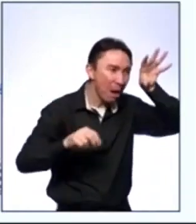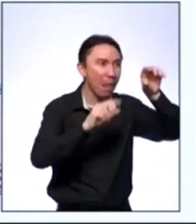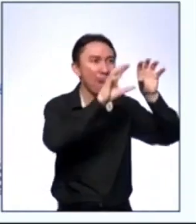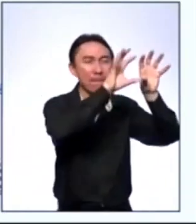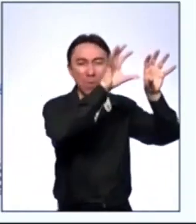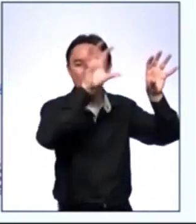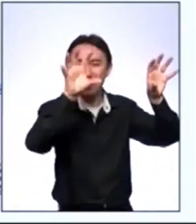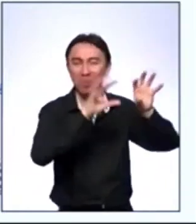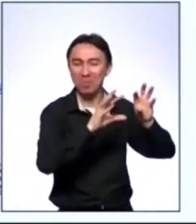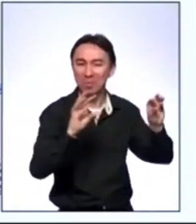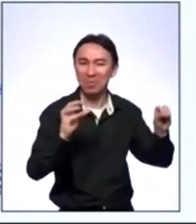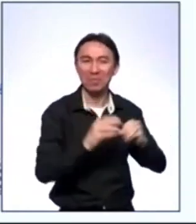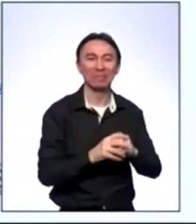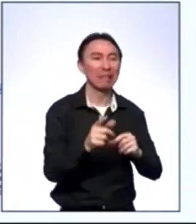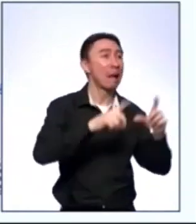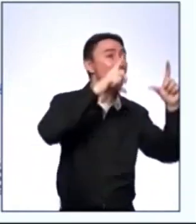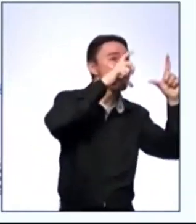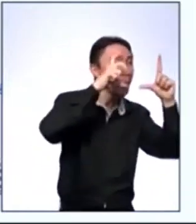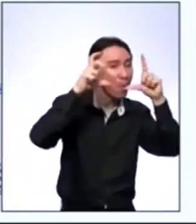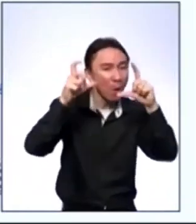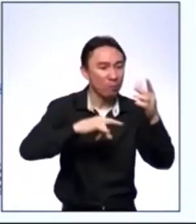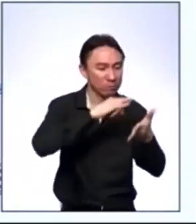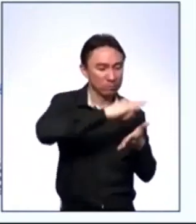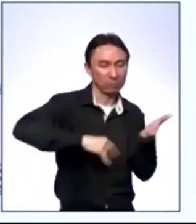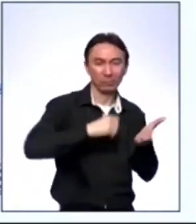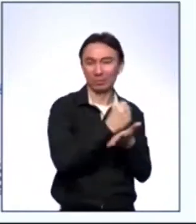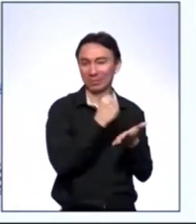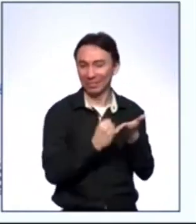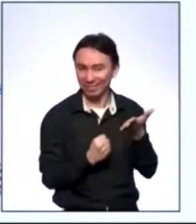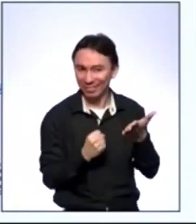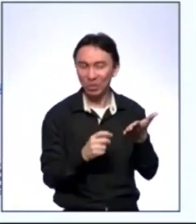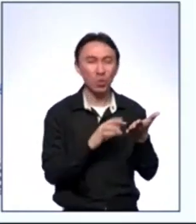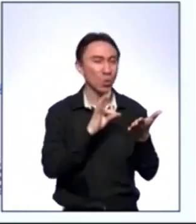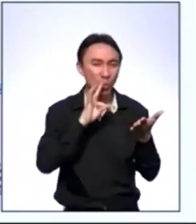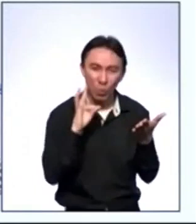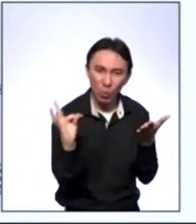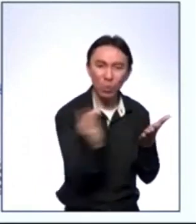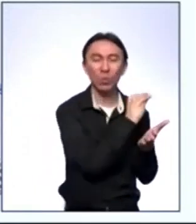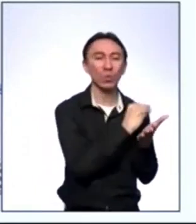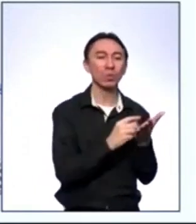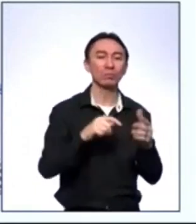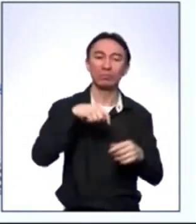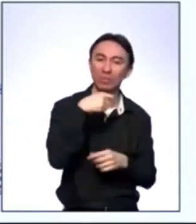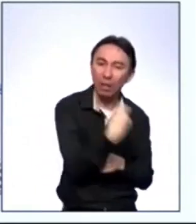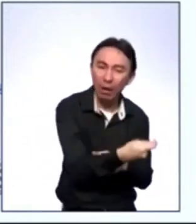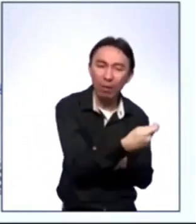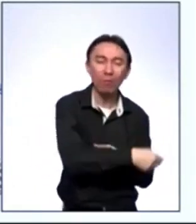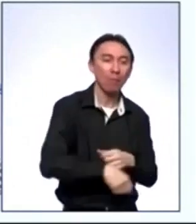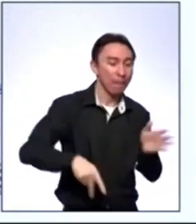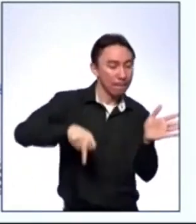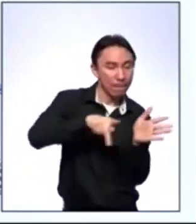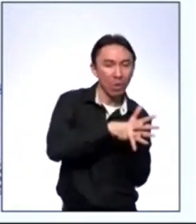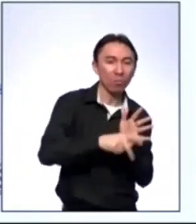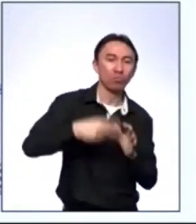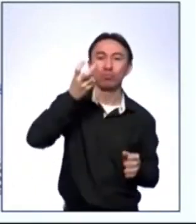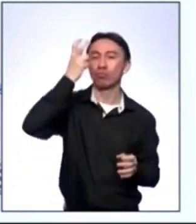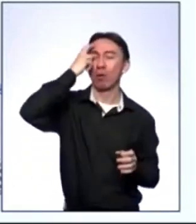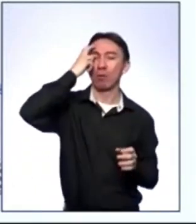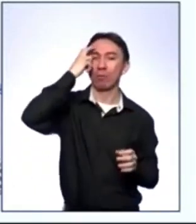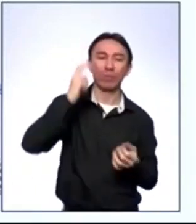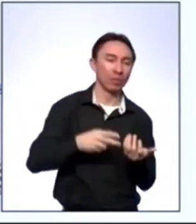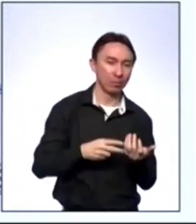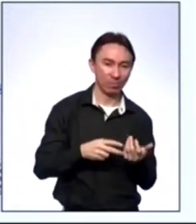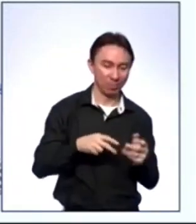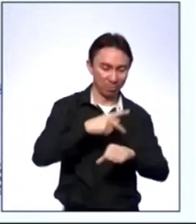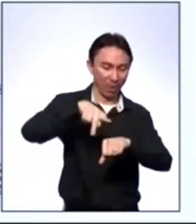museológicos, fotográficos, documentais, isso tudo constitui patrimônio cultural de um povo, de uma nação, de um país.